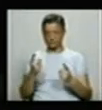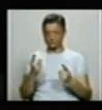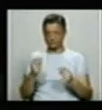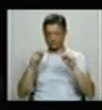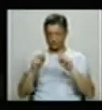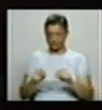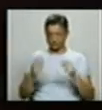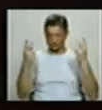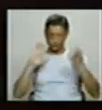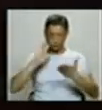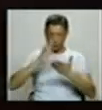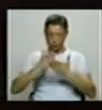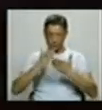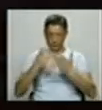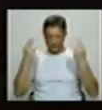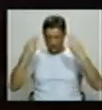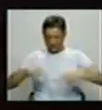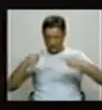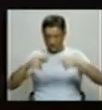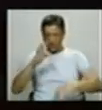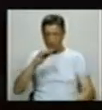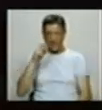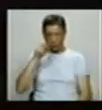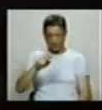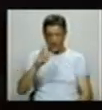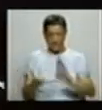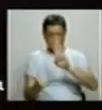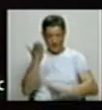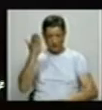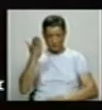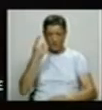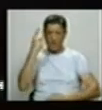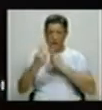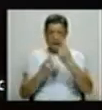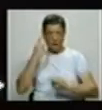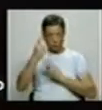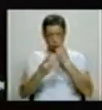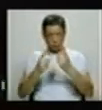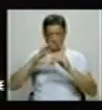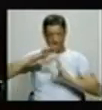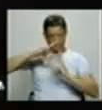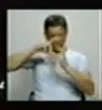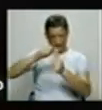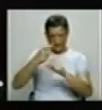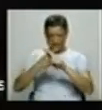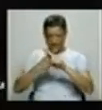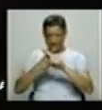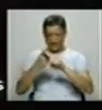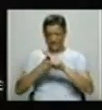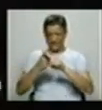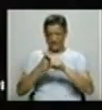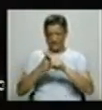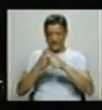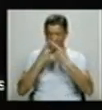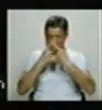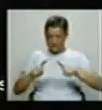última fronteira. Nós já conhecemos mais de 4.000 exoplanetas, mas de vez em quando nós trazemos aqui exoplanetas curiosos que tenham algo claramente